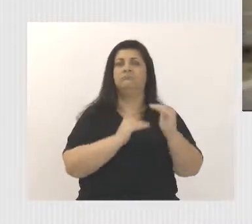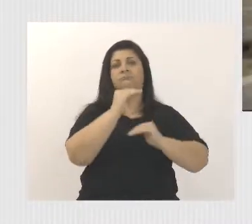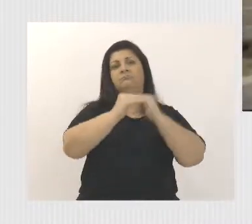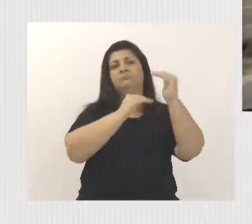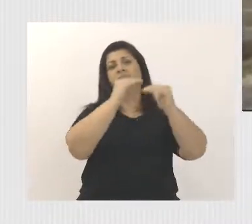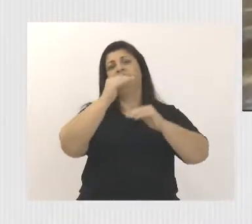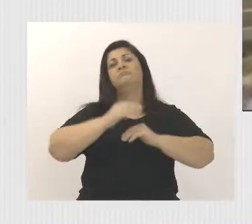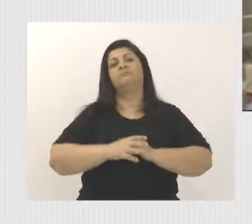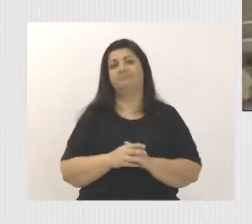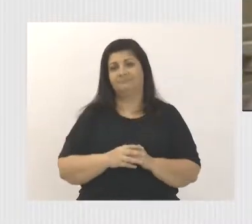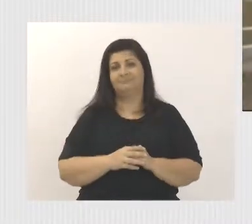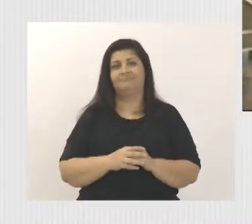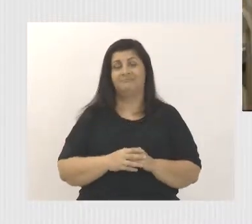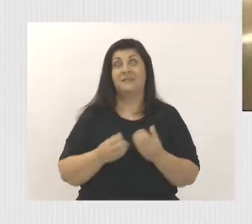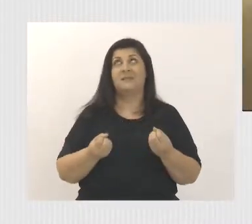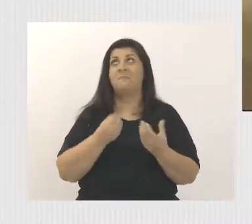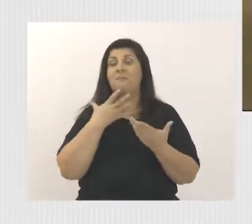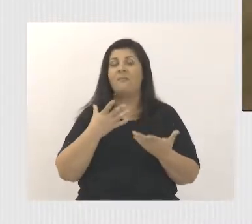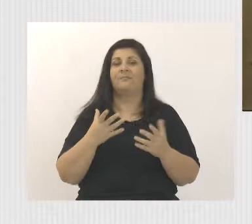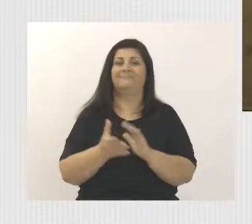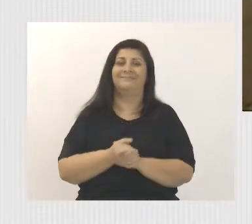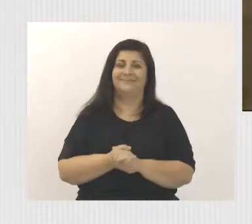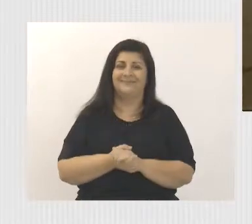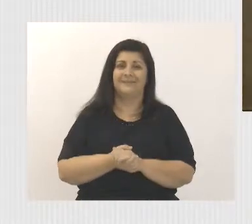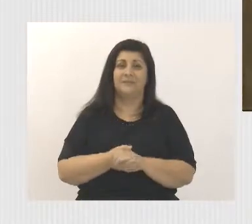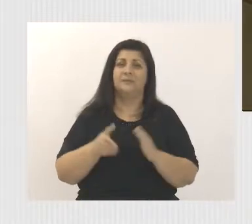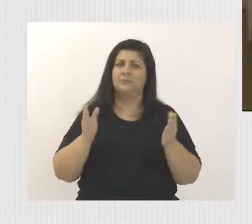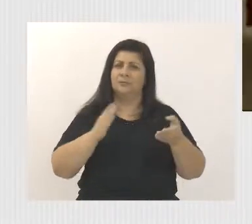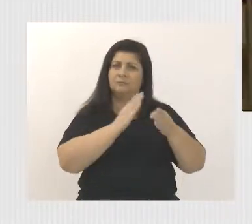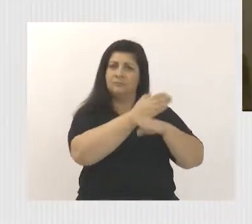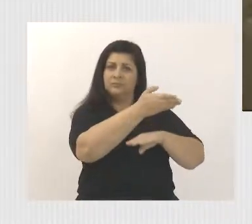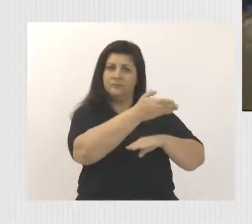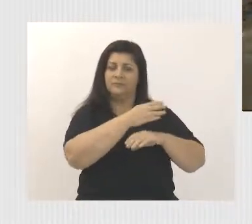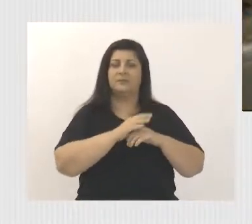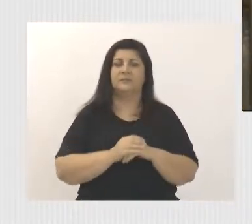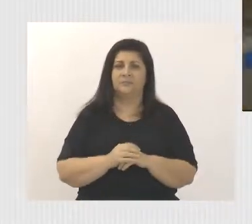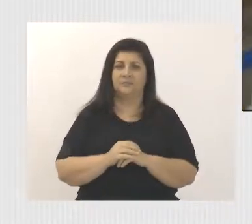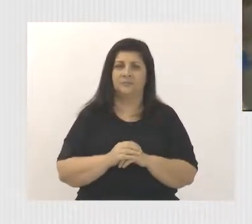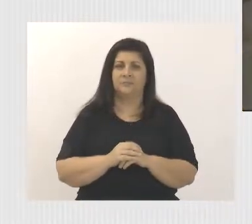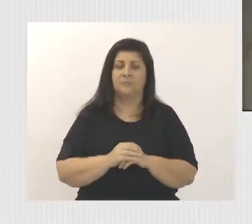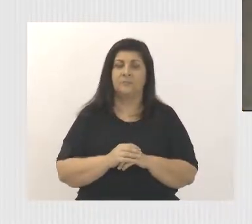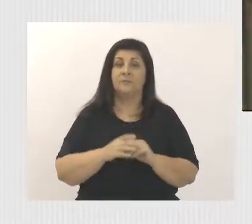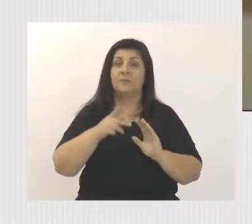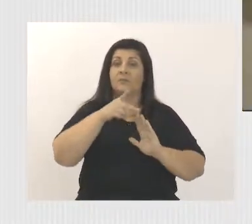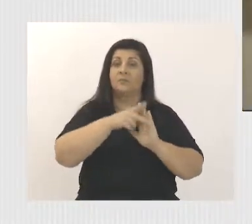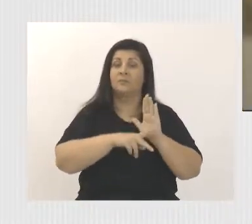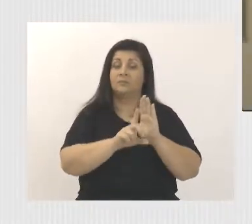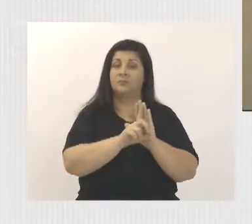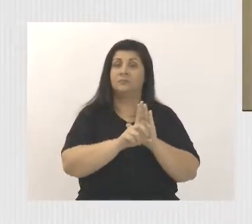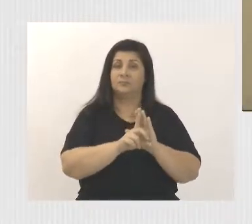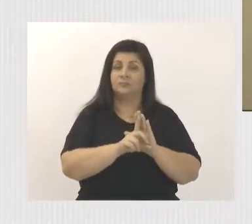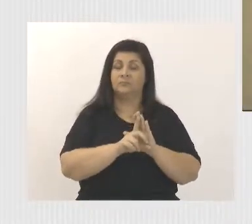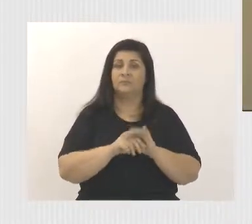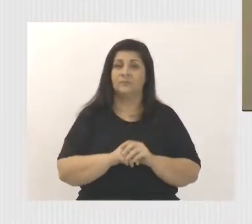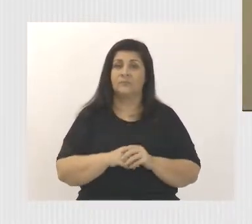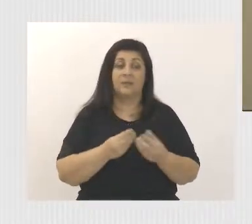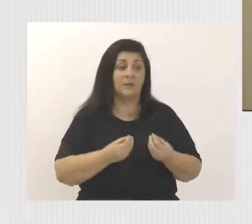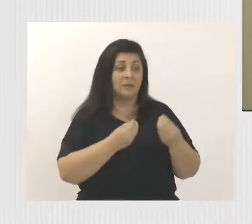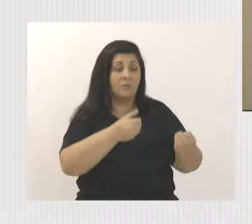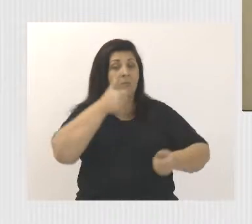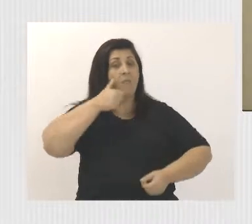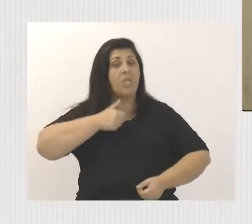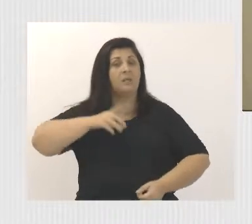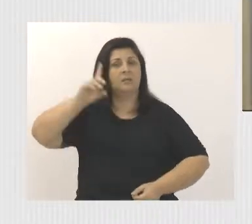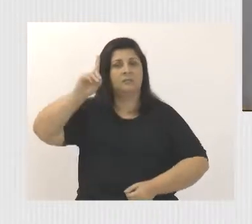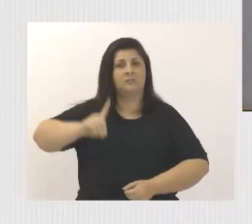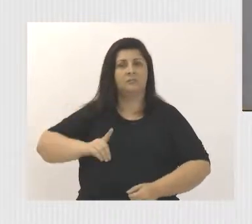vez mais, ainda bem. Recentemente foi aprovado na Assembleia Legislativa um projeto de lei que garante à mulher o direito de